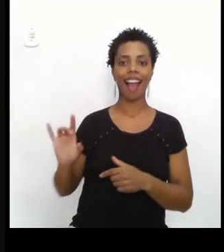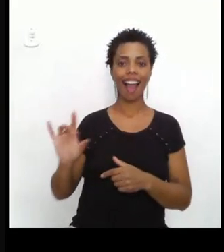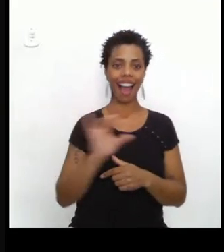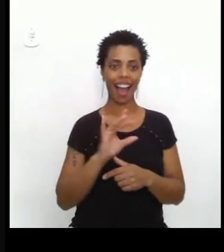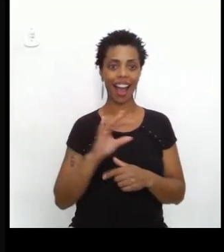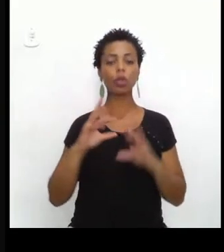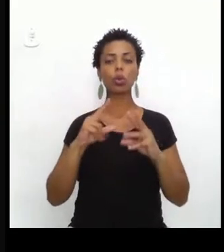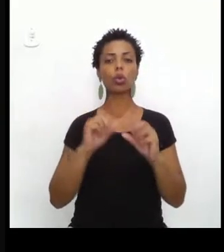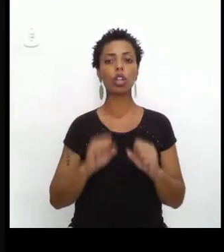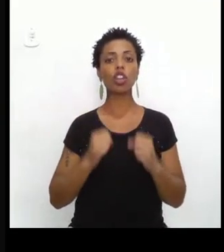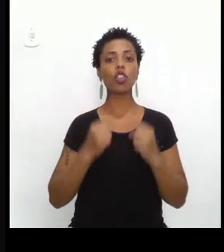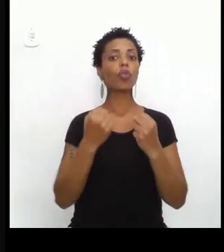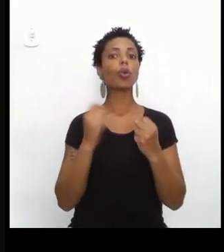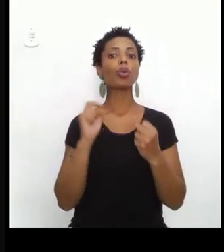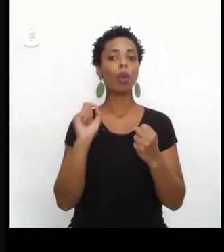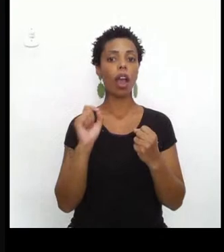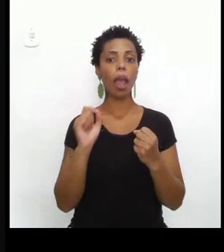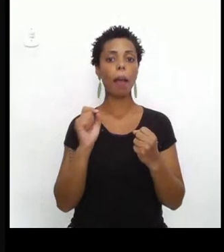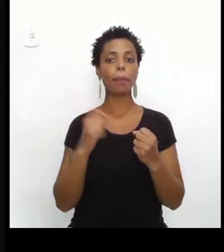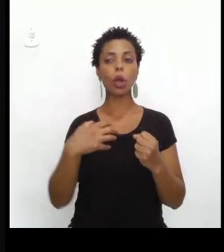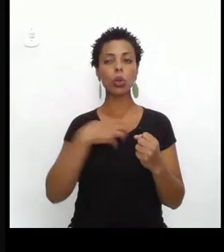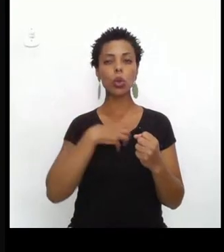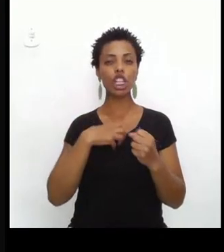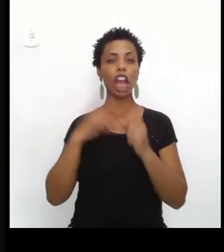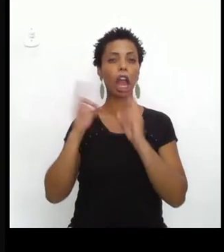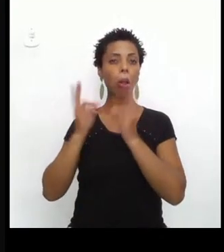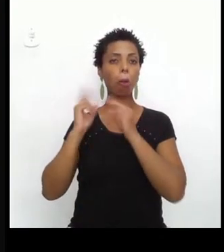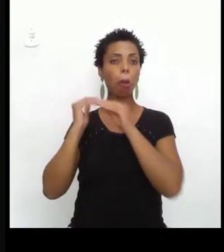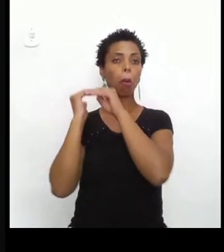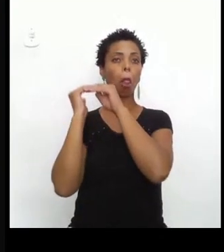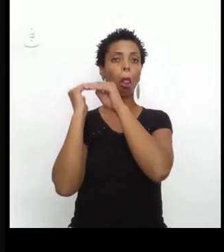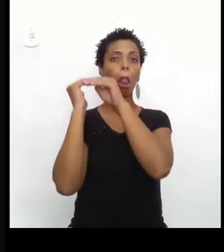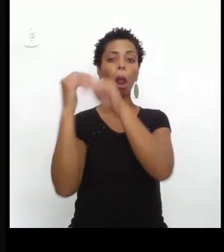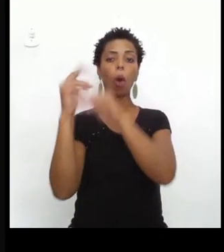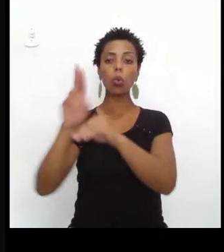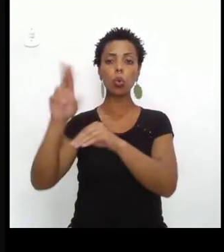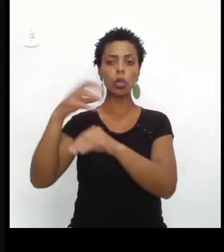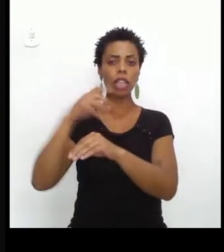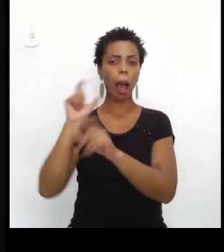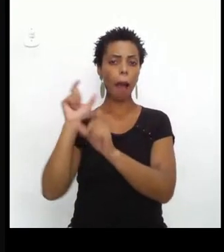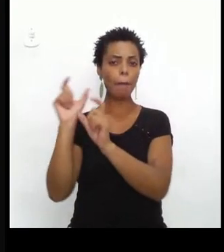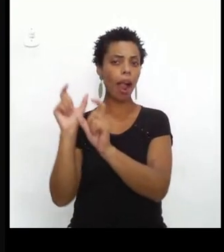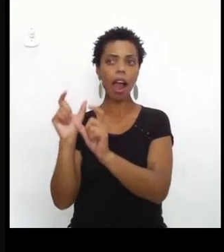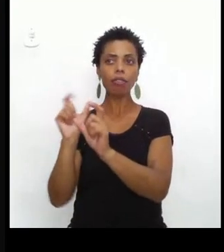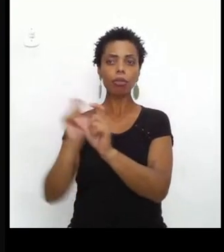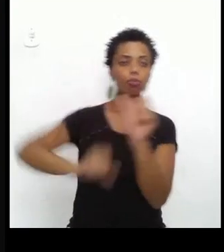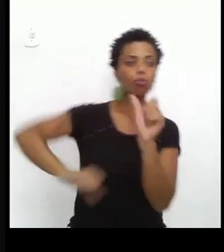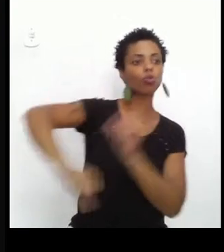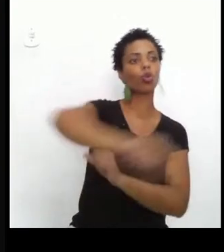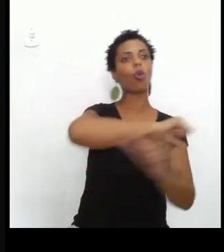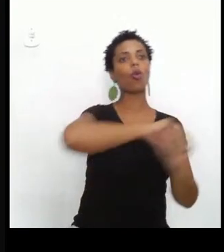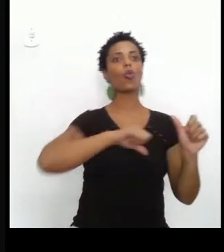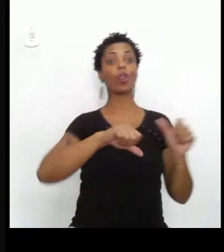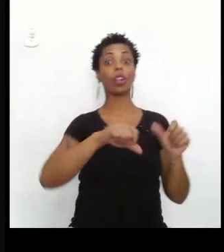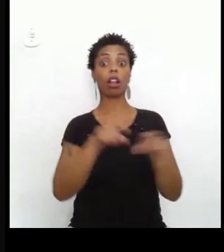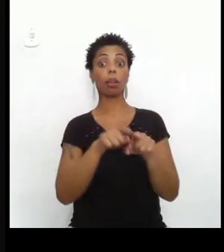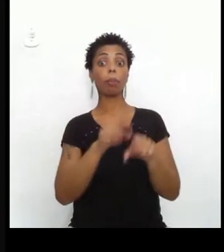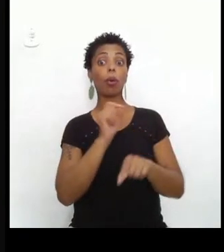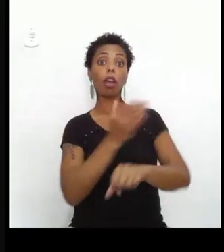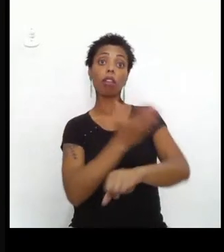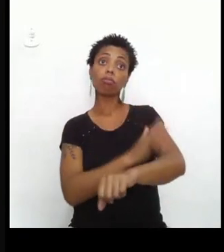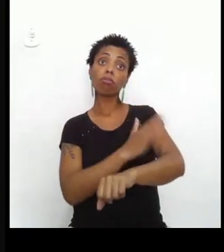convencionais este Manias ele a palavra e presença de umas meninas detalhar outro nazionale Della bolso